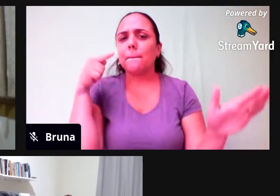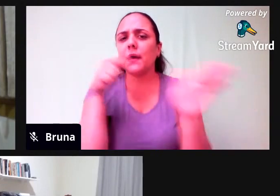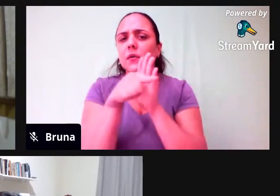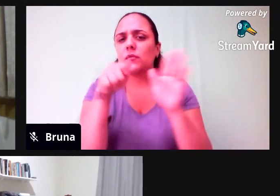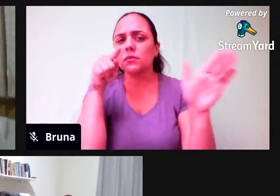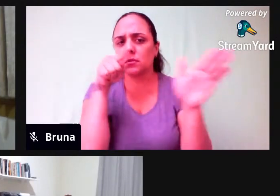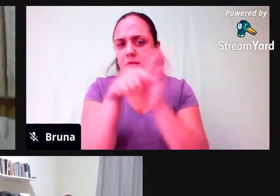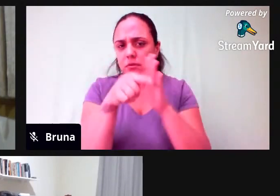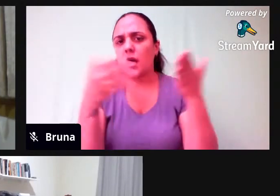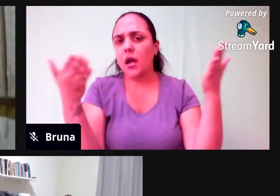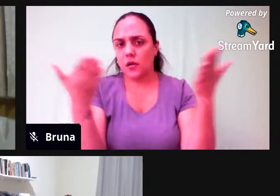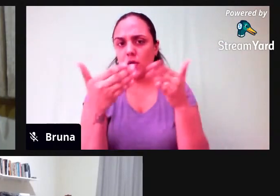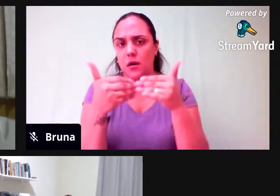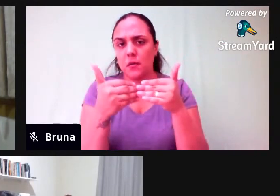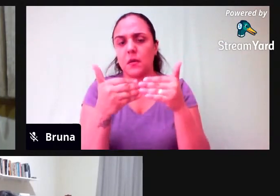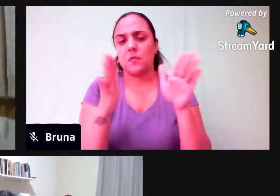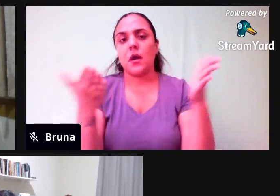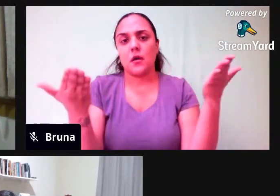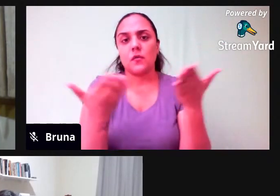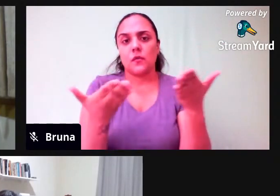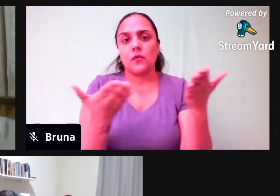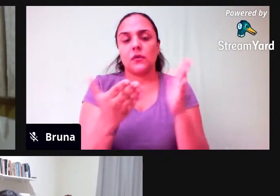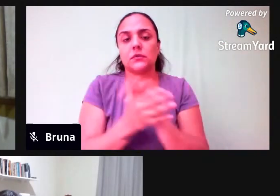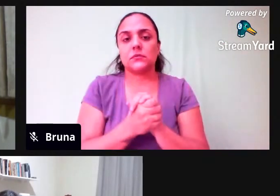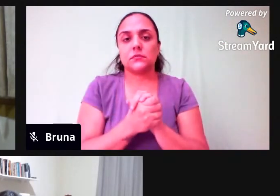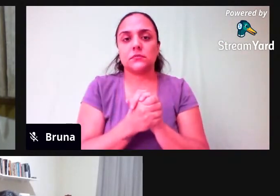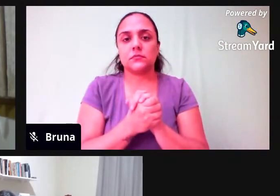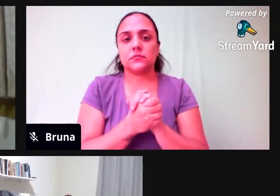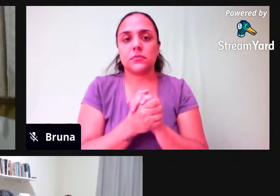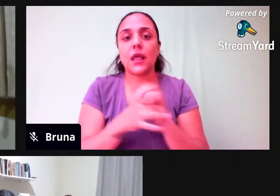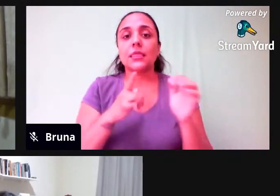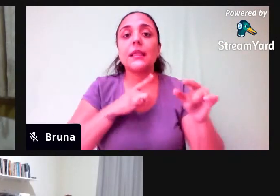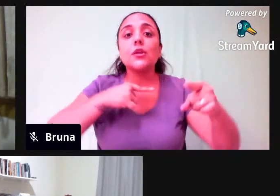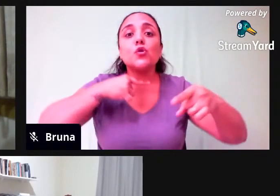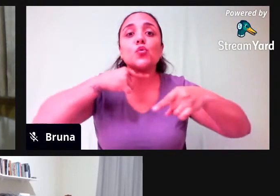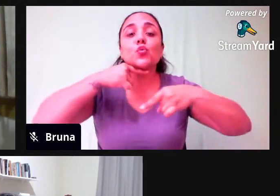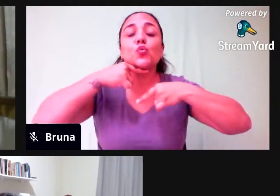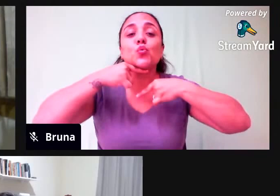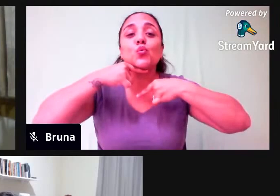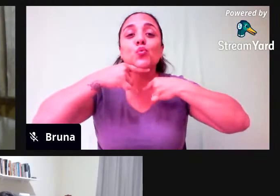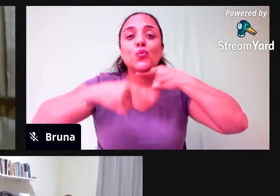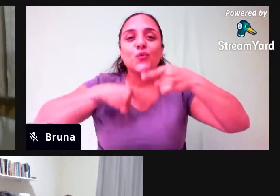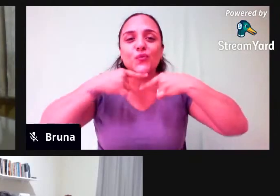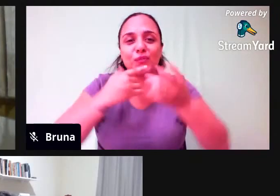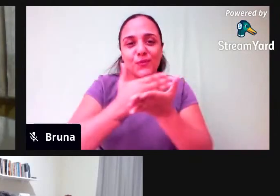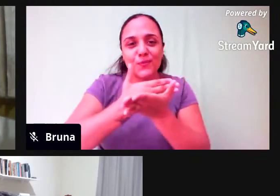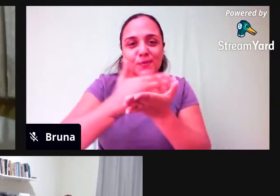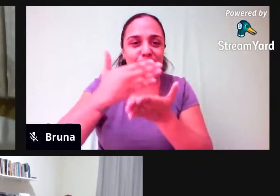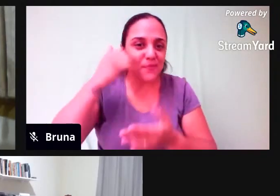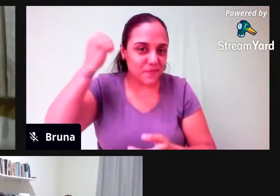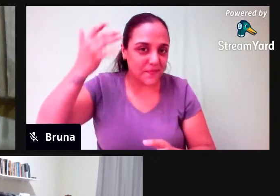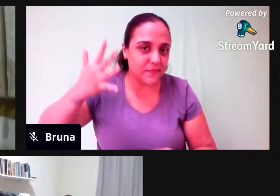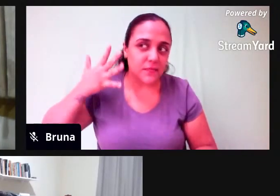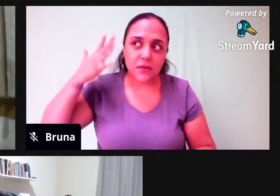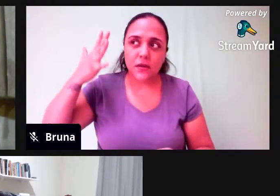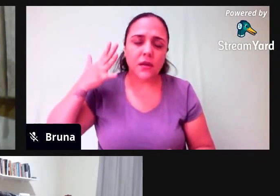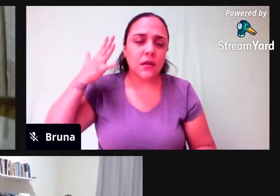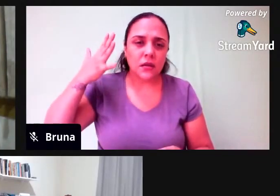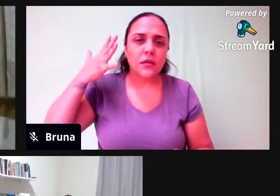né, que a gente vai trazer nesse momento. E surgiu uma dúvida no início da sua palestra, de uma